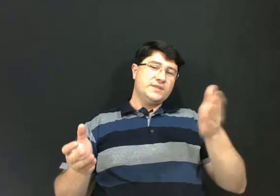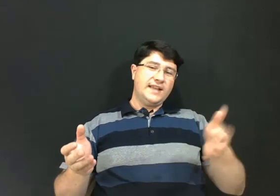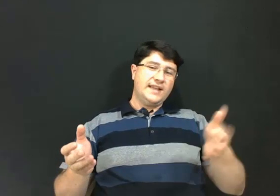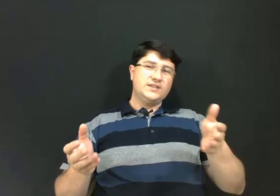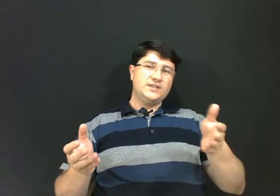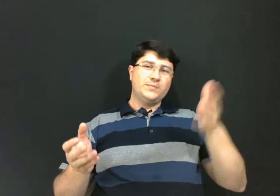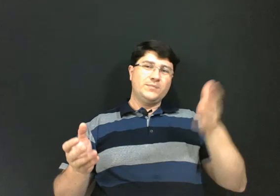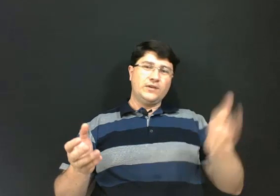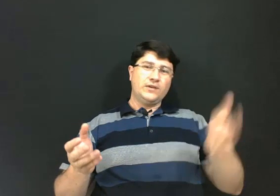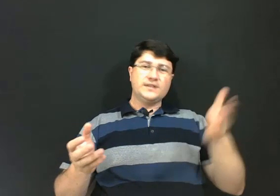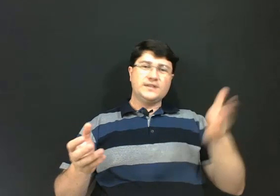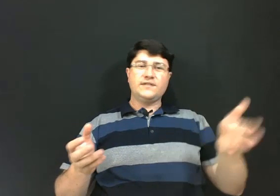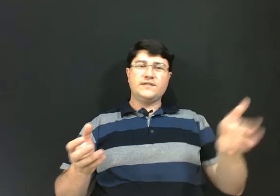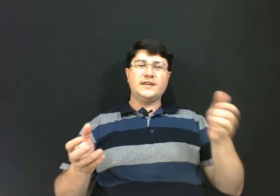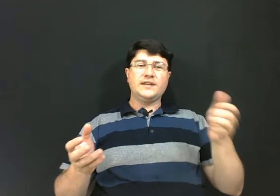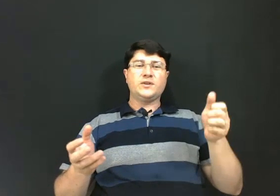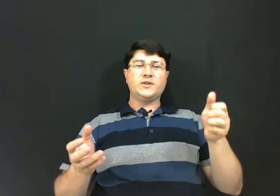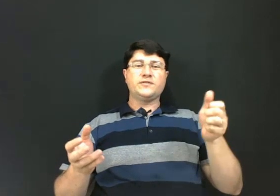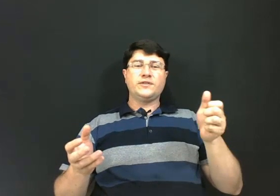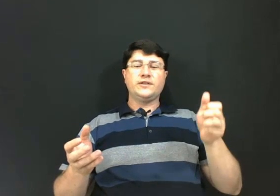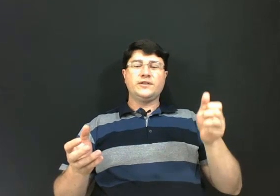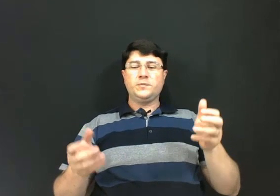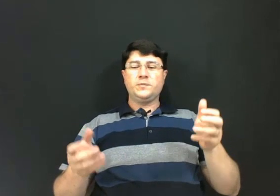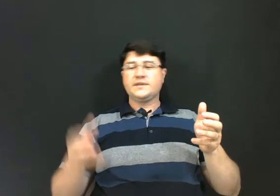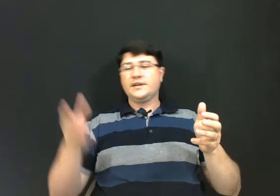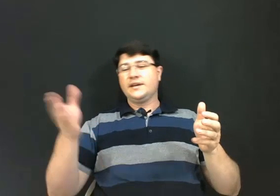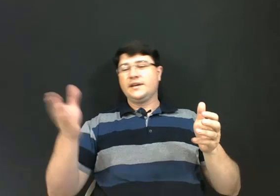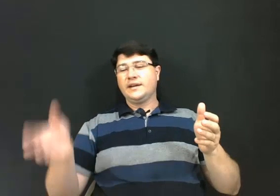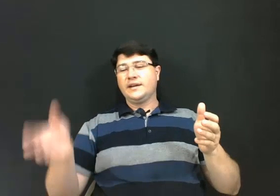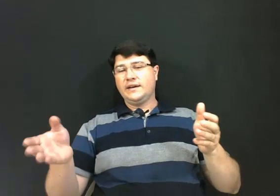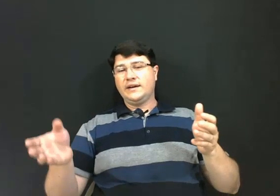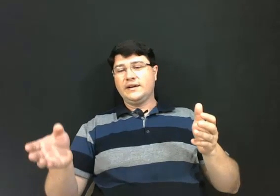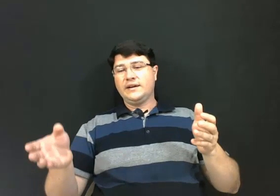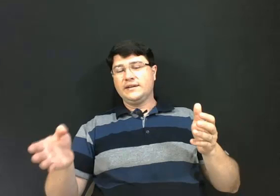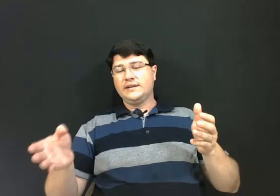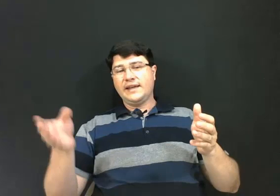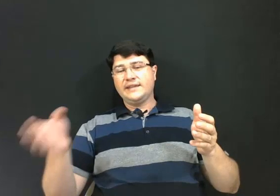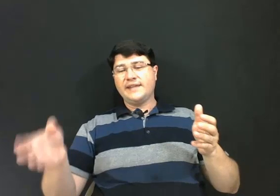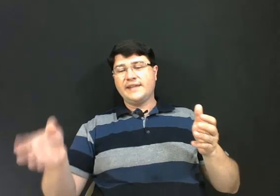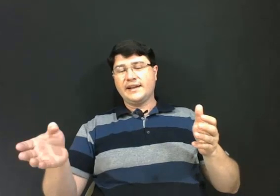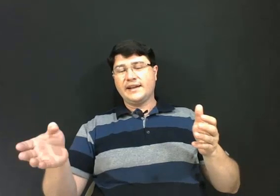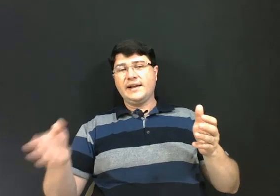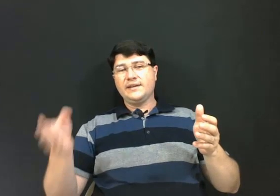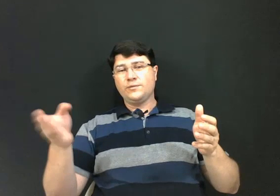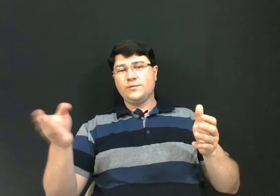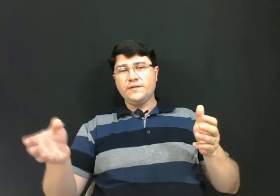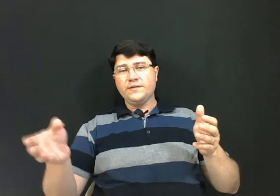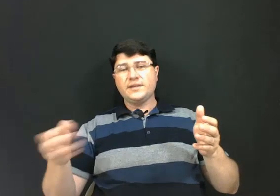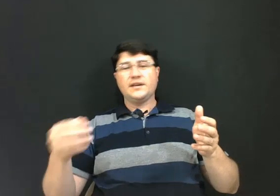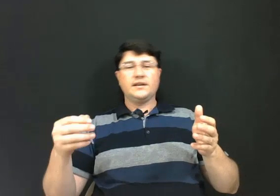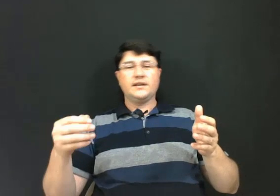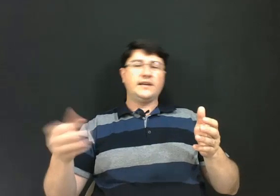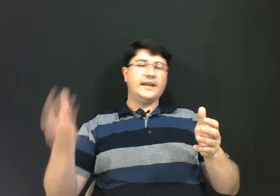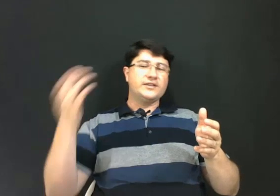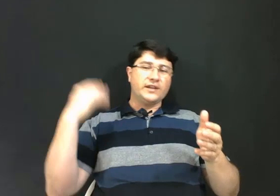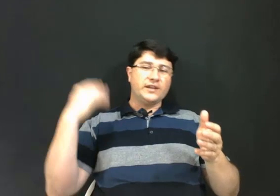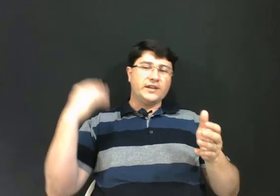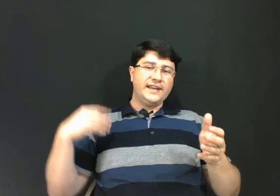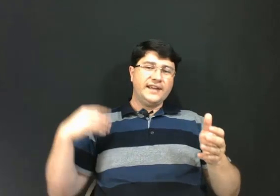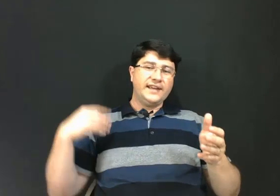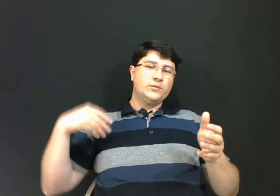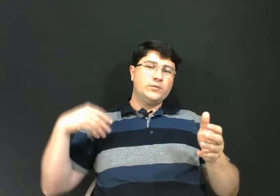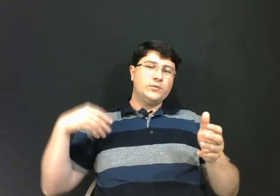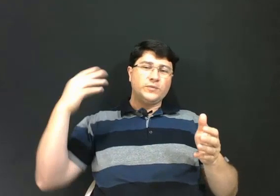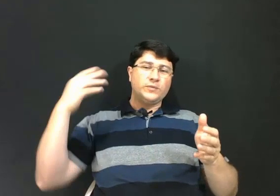prefeitura de uma cidade, Palhoça, que fica aqui próximo de Florianópolis. Daí tem lá o IPSC, que era a